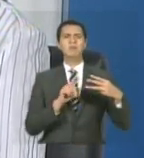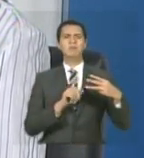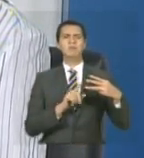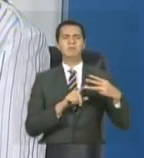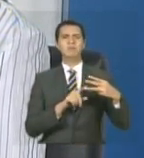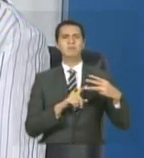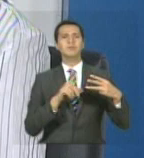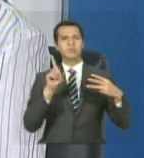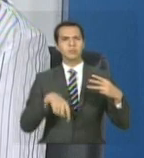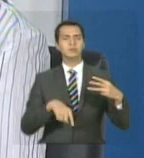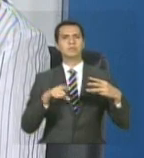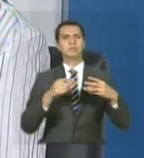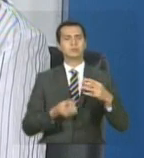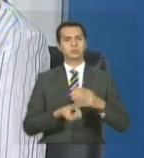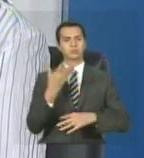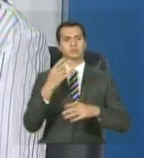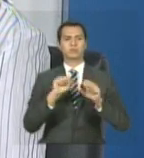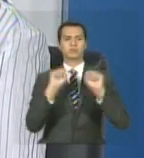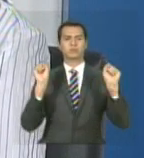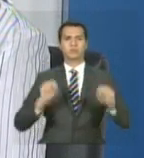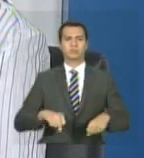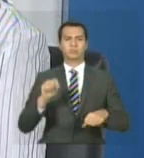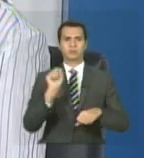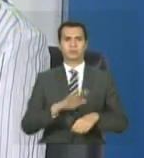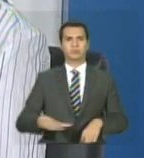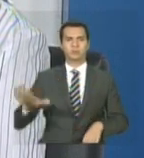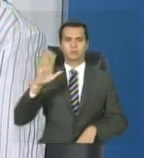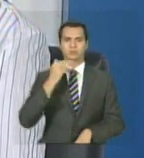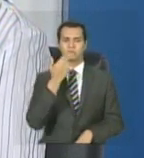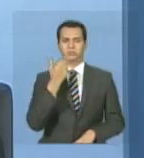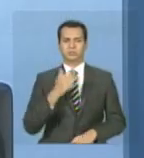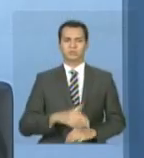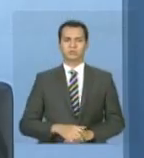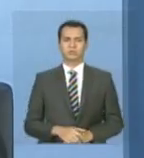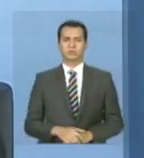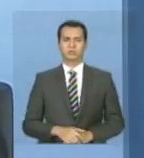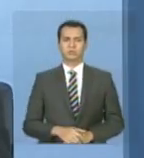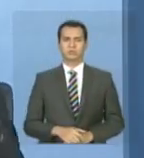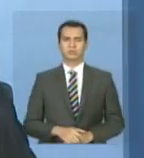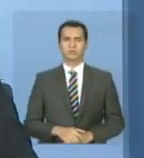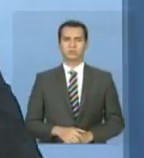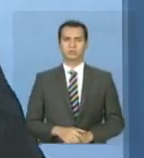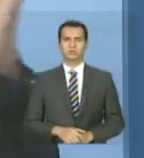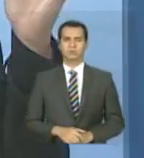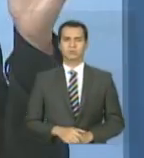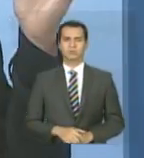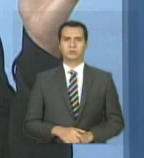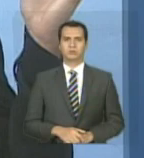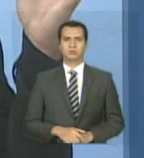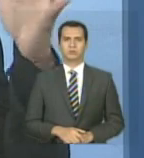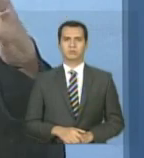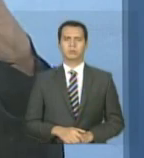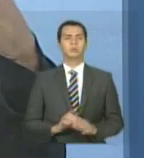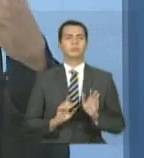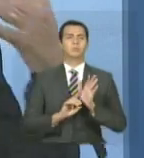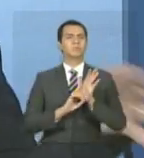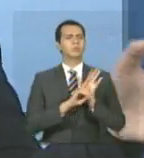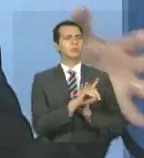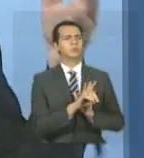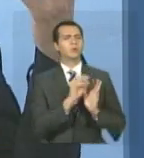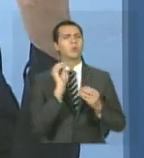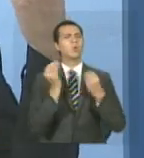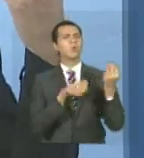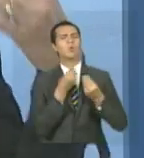alimentar, a construção do Sistema Nacional de Segurança Alimentar e Nutricional. E como é que você passar isso para um Brasil inteiro? Quer dizer, são